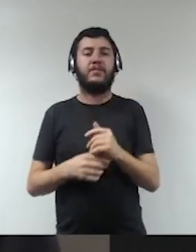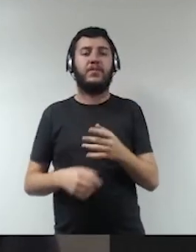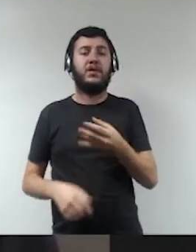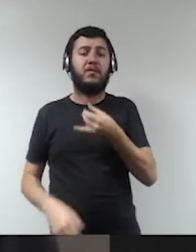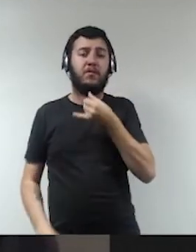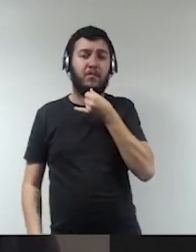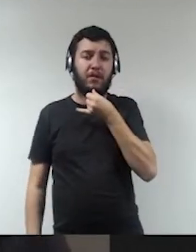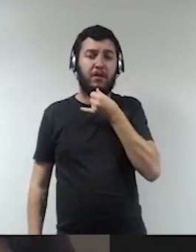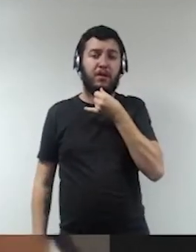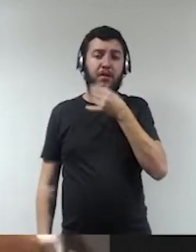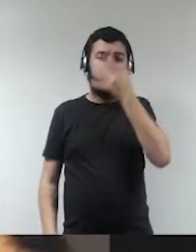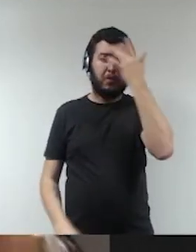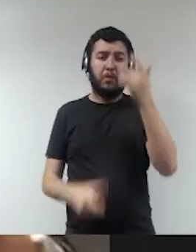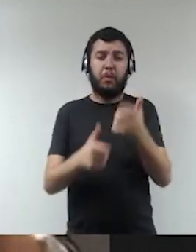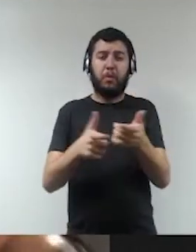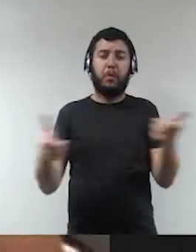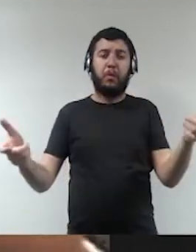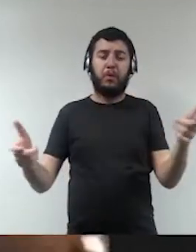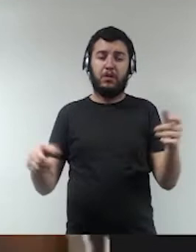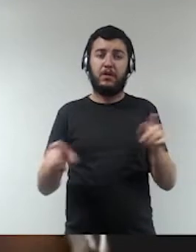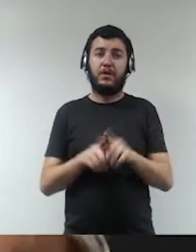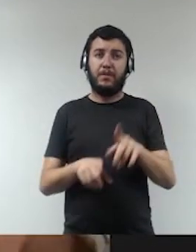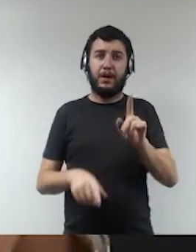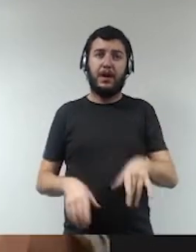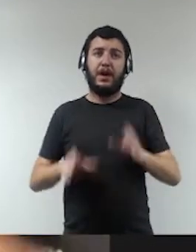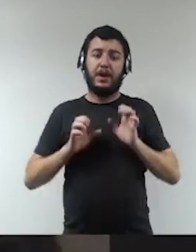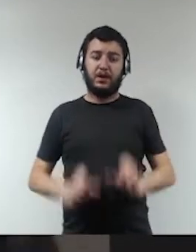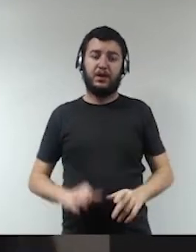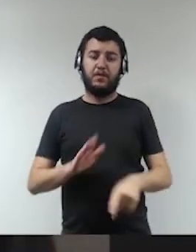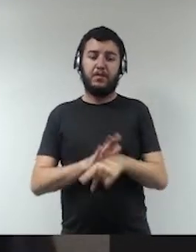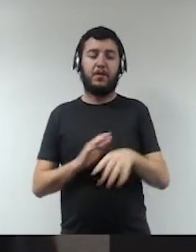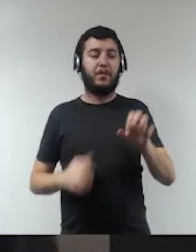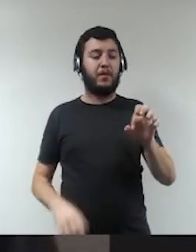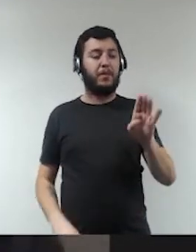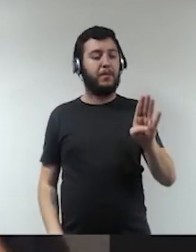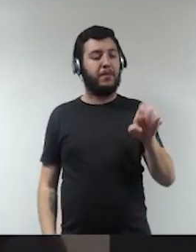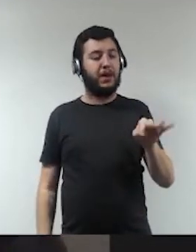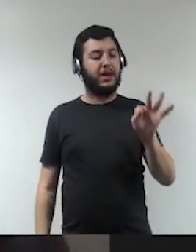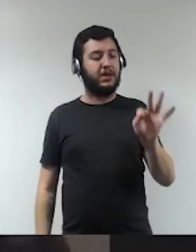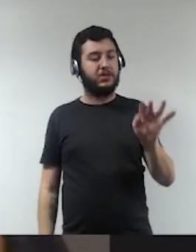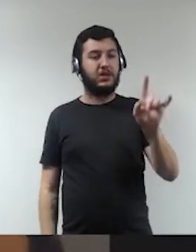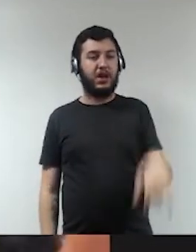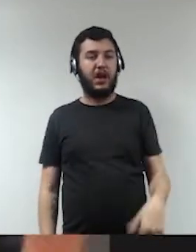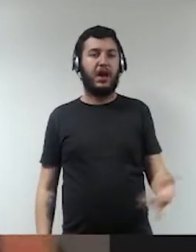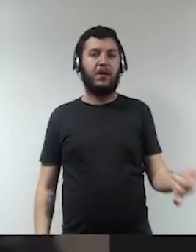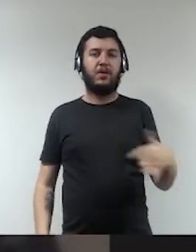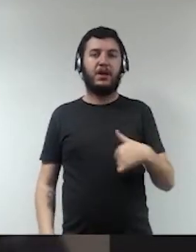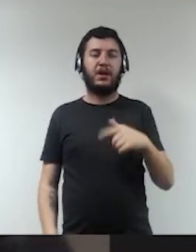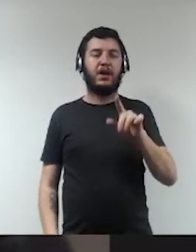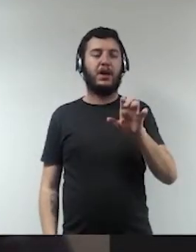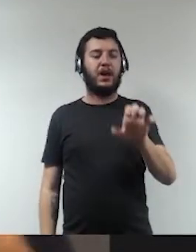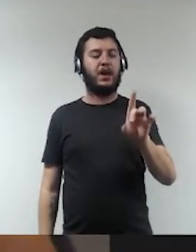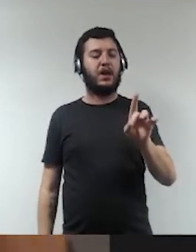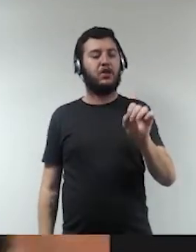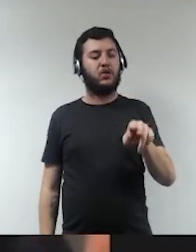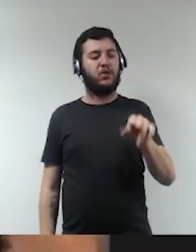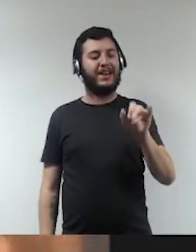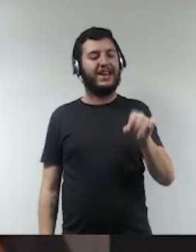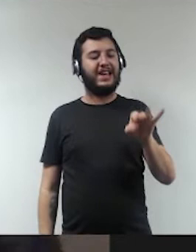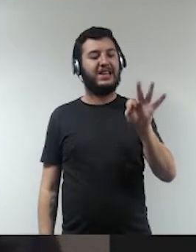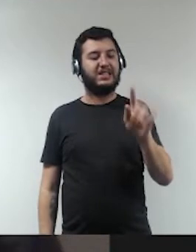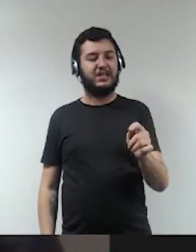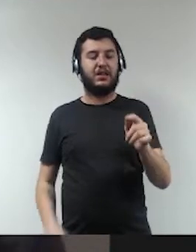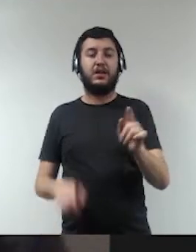de pessoas. Tal é a ética de Bentham, a ética hedonista, justamente a que proporciona o que